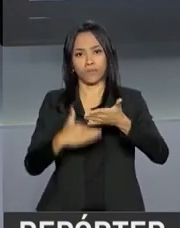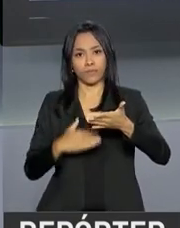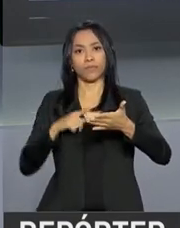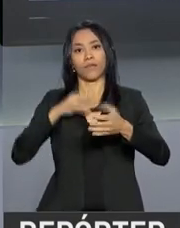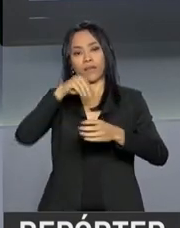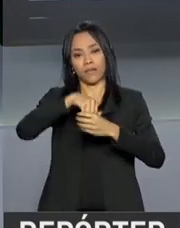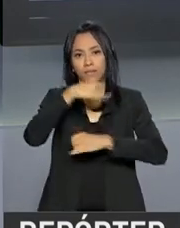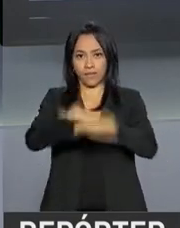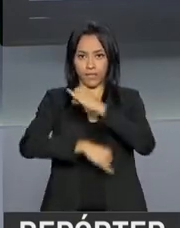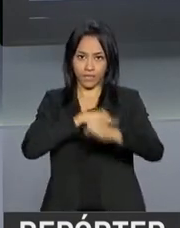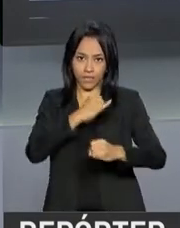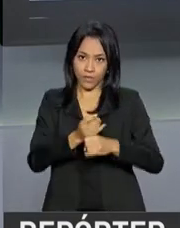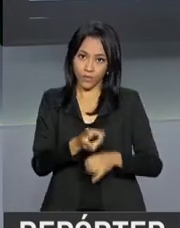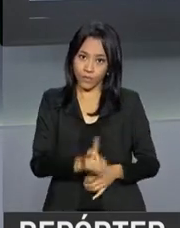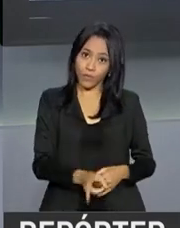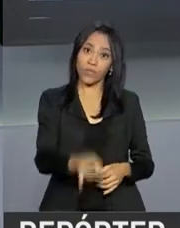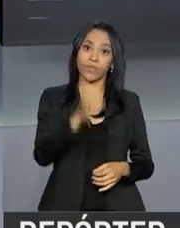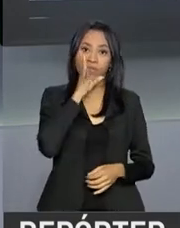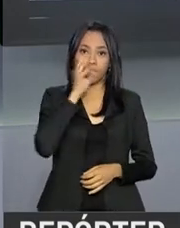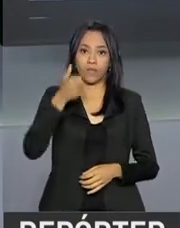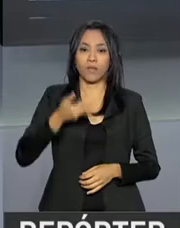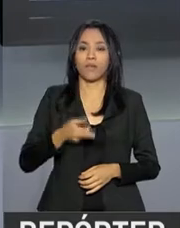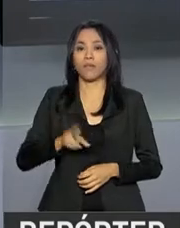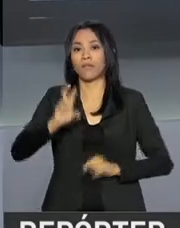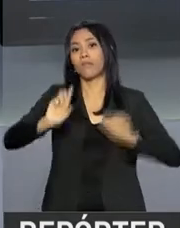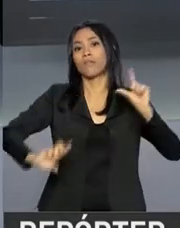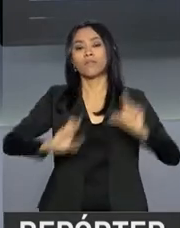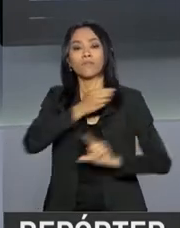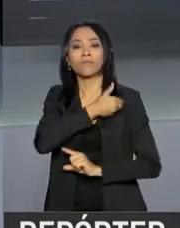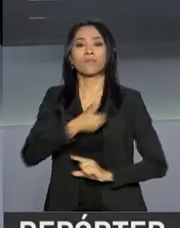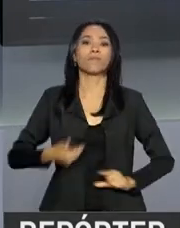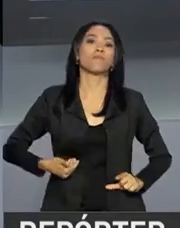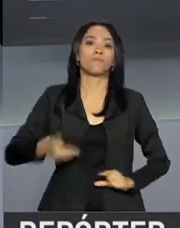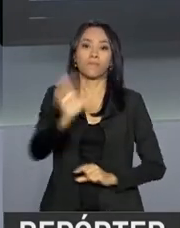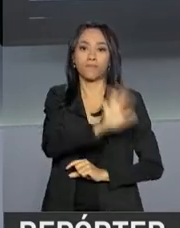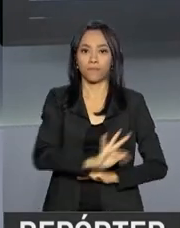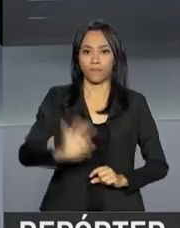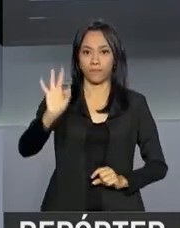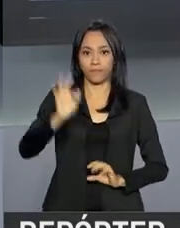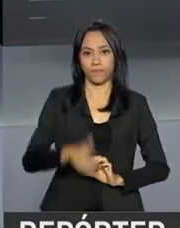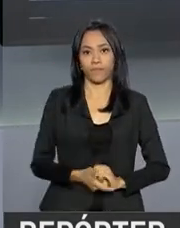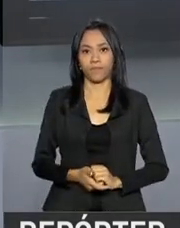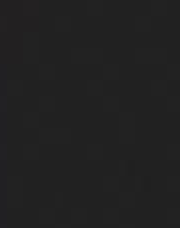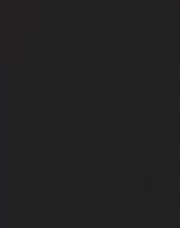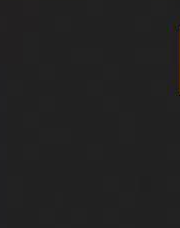nbr na internet continue com a gente na nbr a tv do governo federal